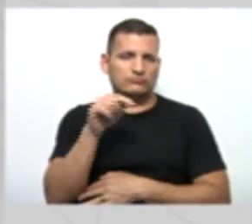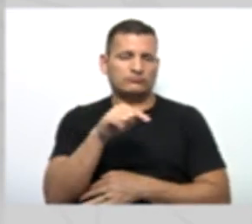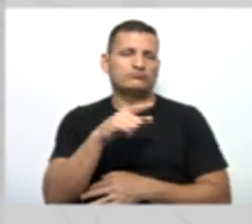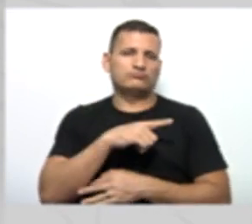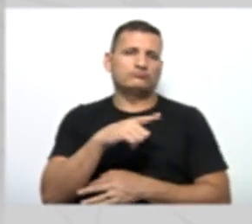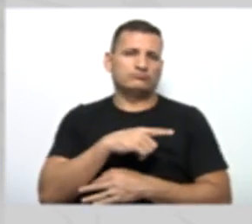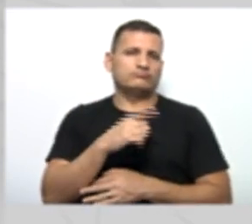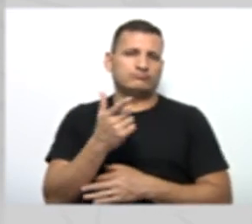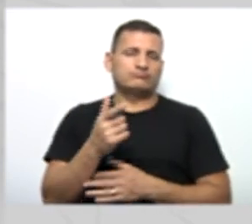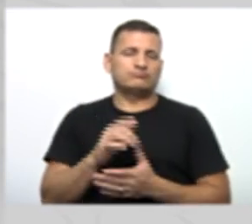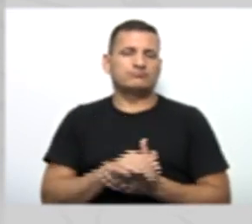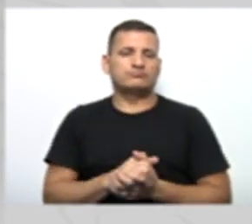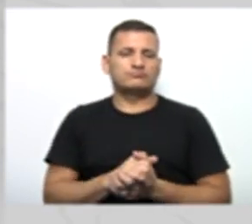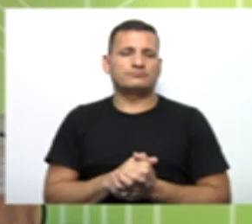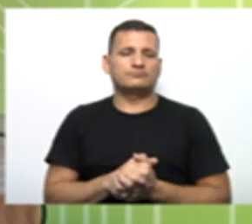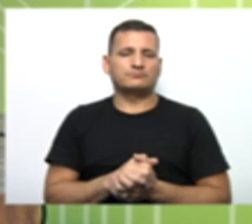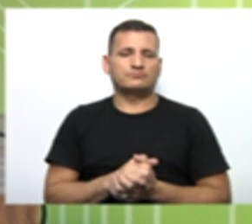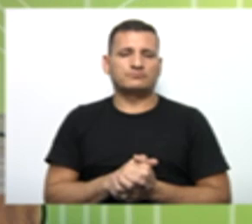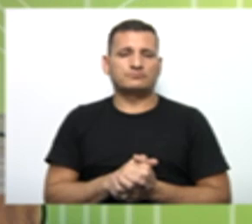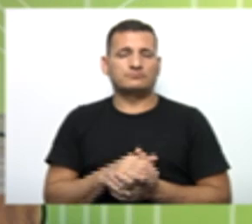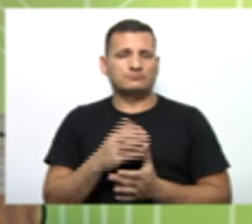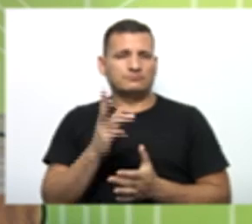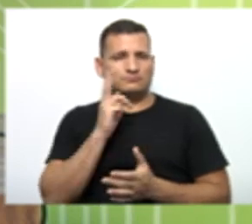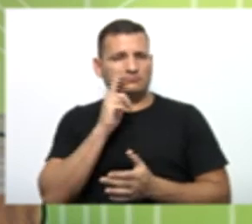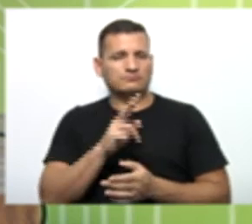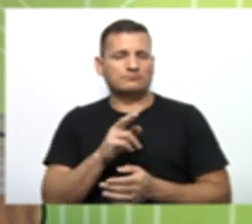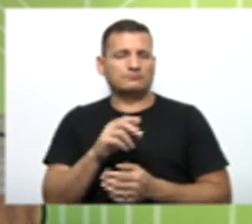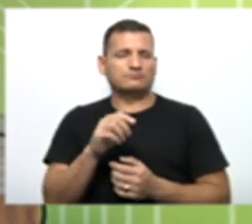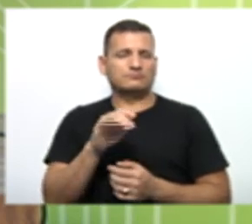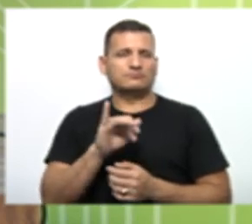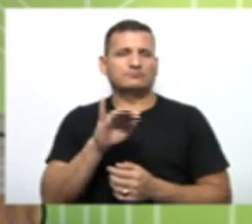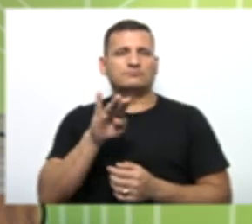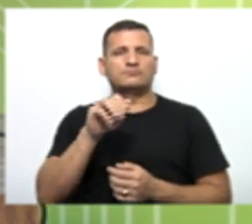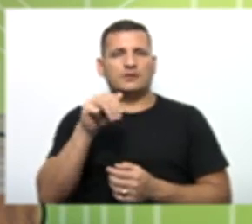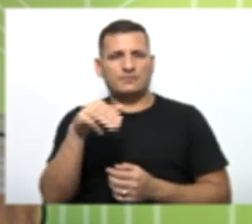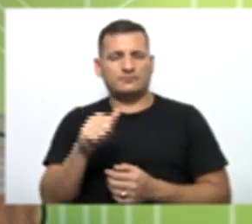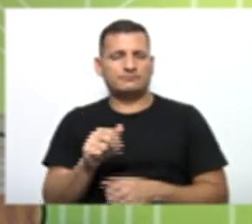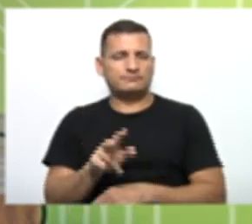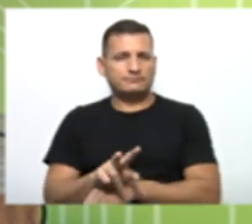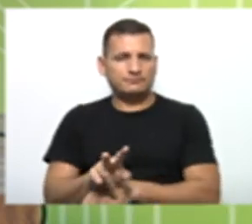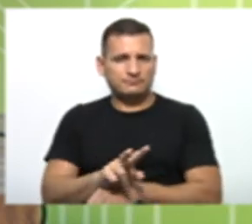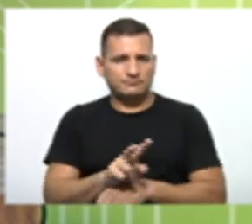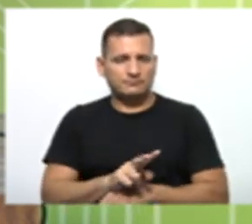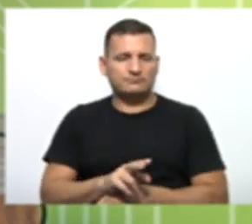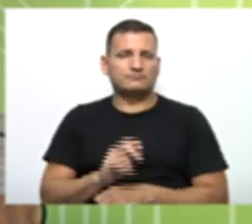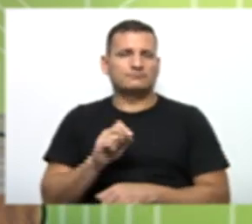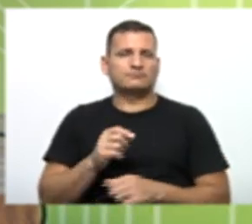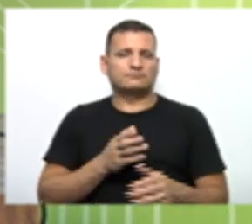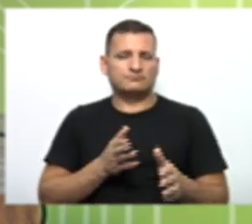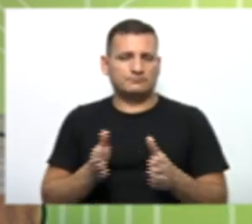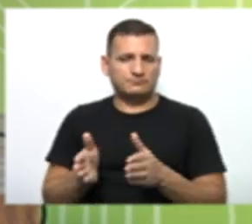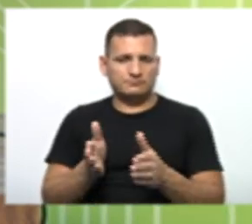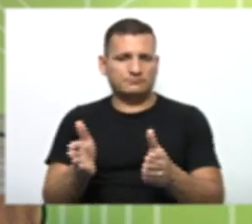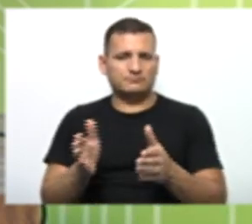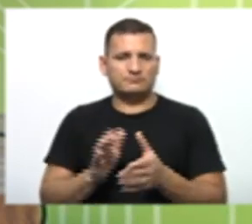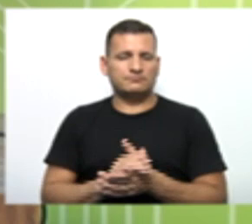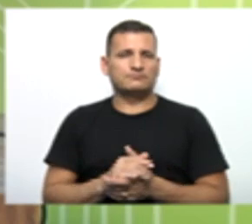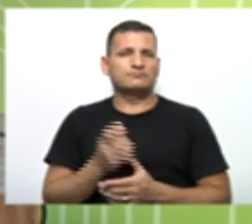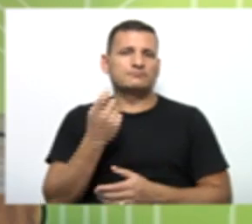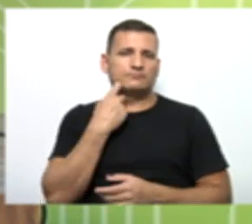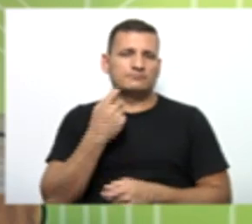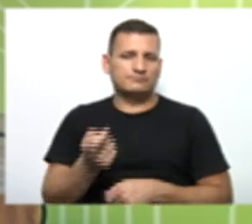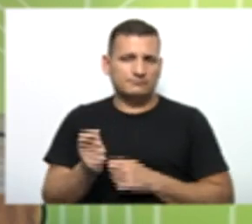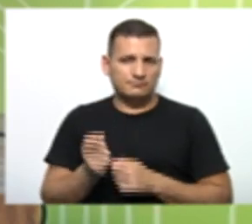da população. Nós vemos o IBAMA fiscalizando o uso de rios, as pescas nos